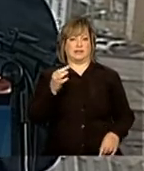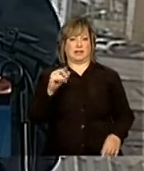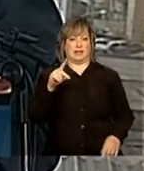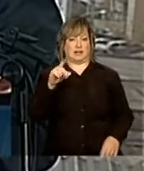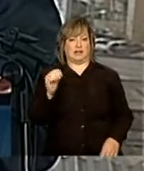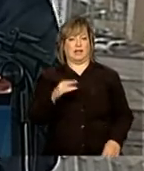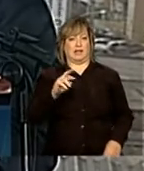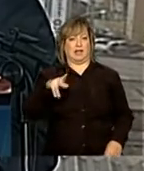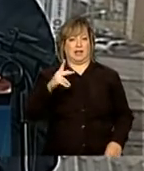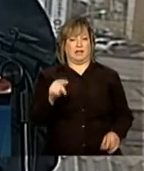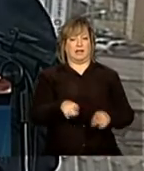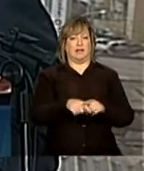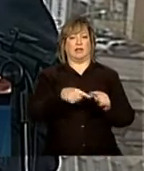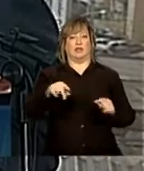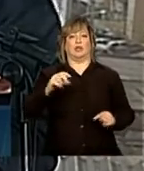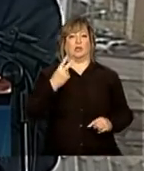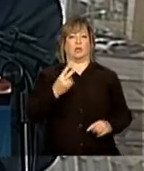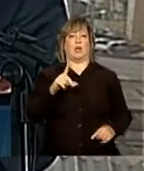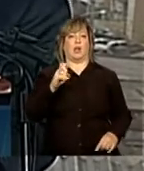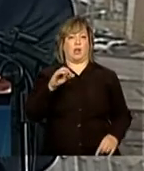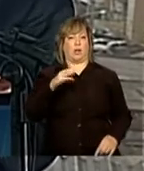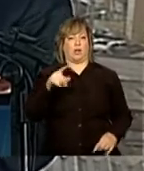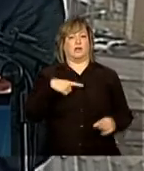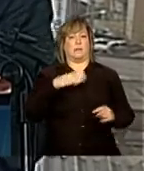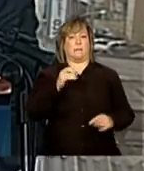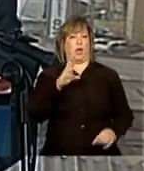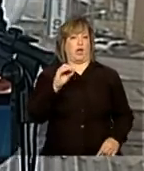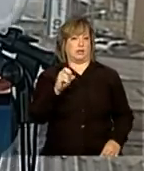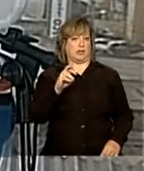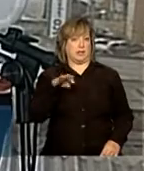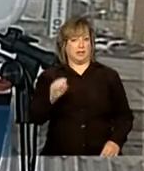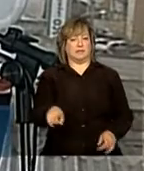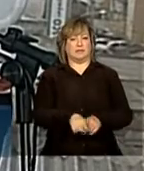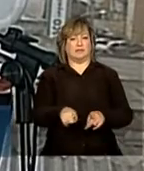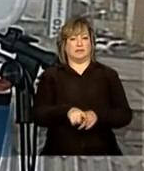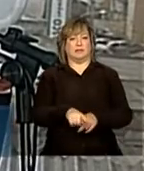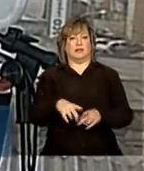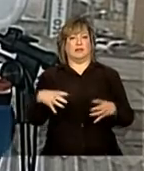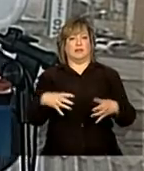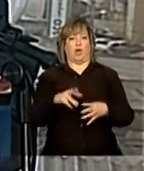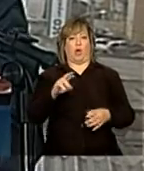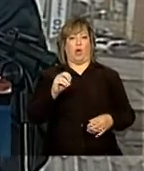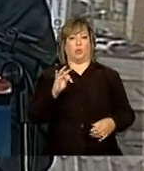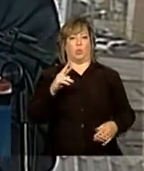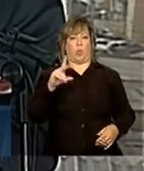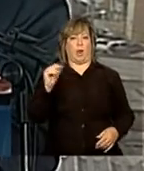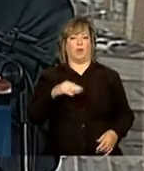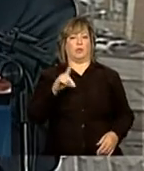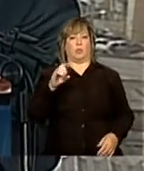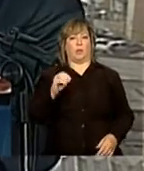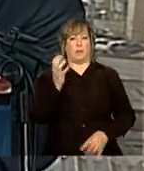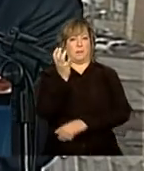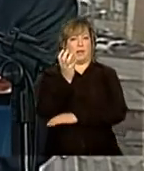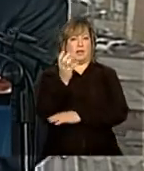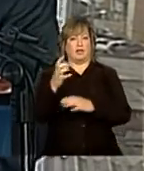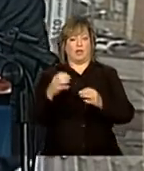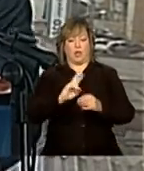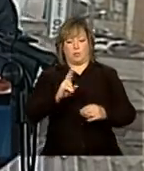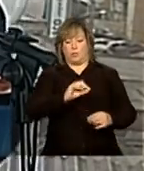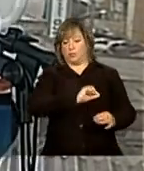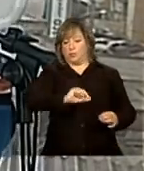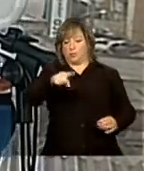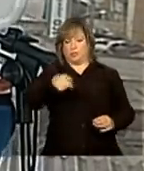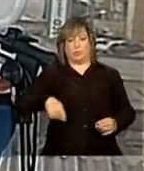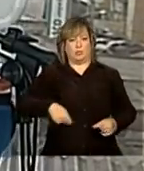de Quintas, aos Dois Leões, as Barro Reis, a Rótula do Abacaxi, que resolveu definitivamente o problema da Rótula do